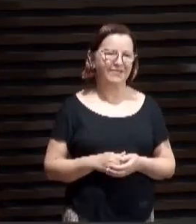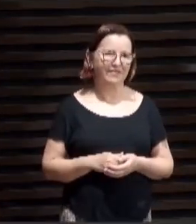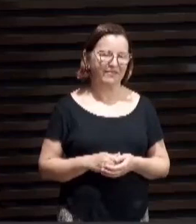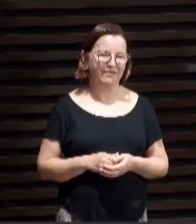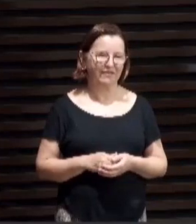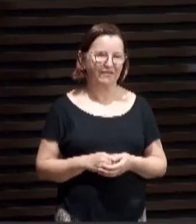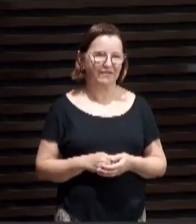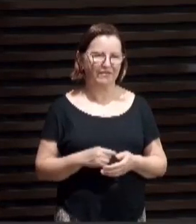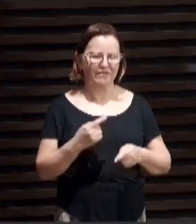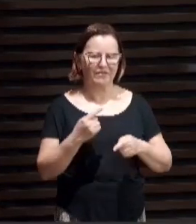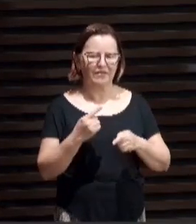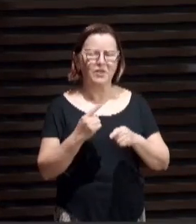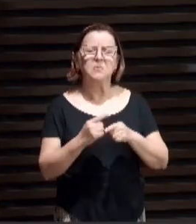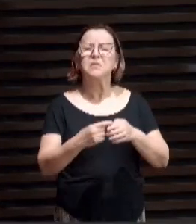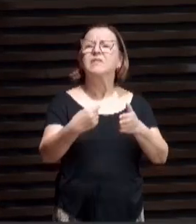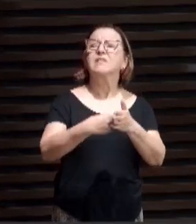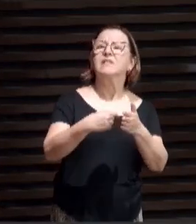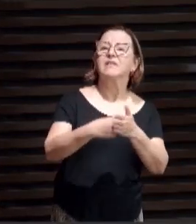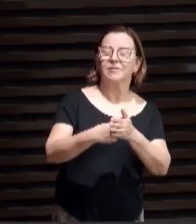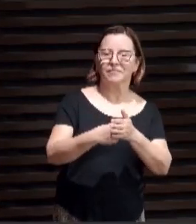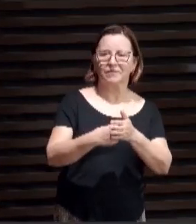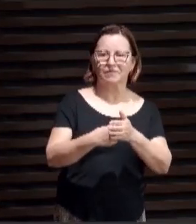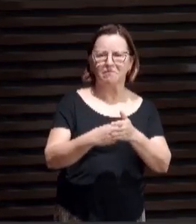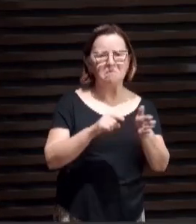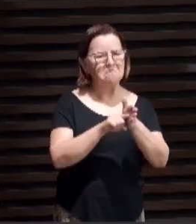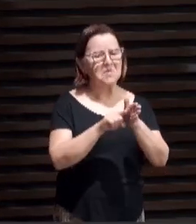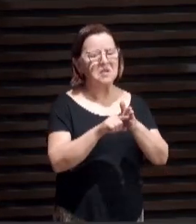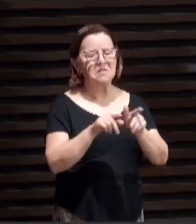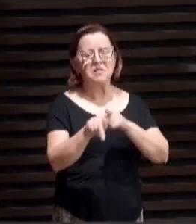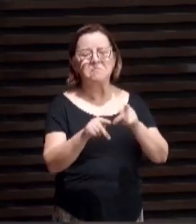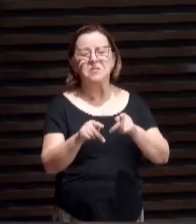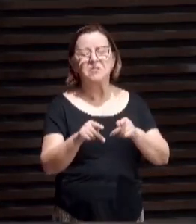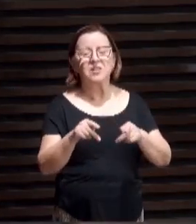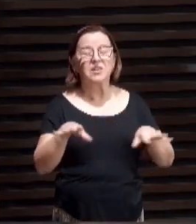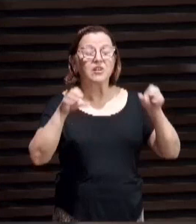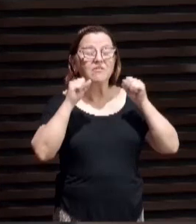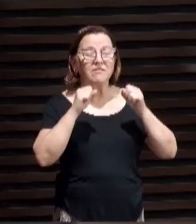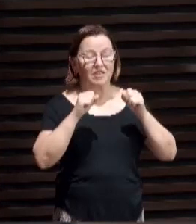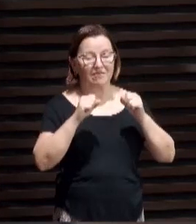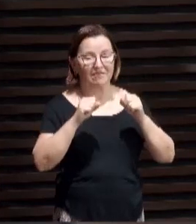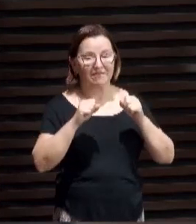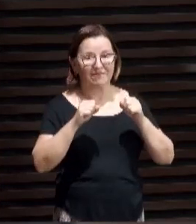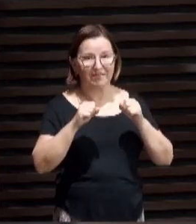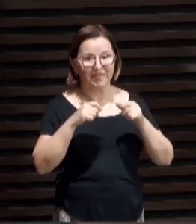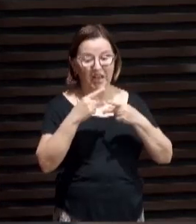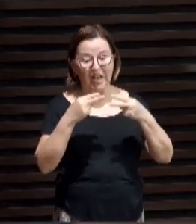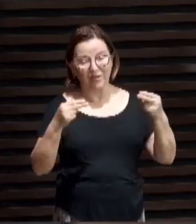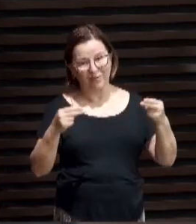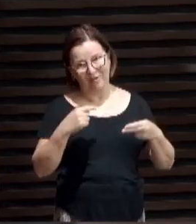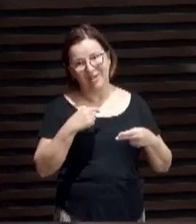Por que me interrogas? Pergunta aos que ouviram o que lhes falei. Bem sabem eles o que eu disse.